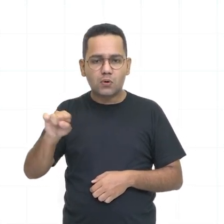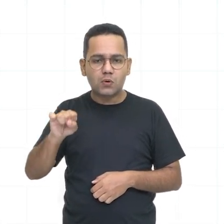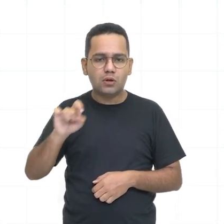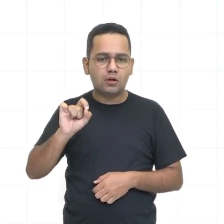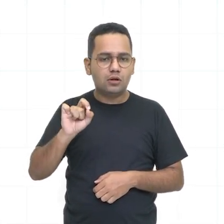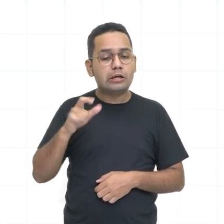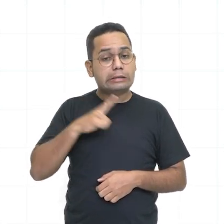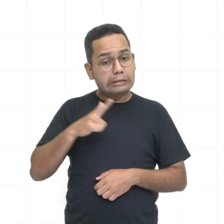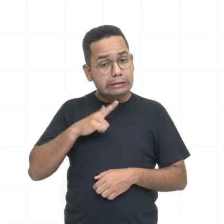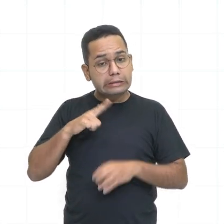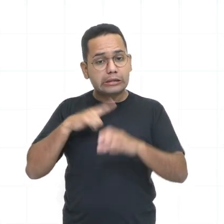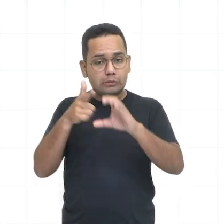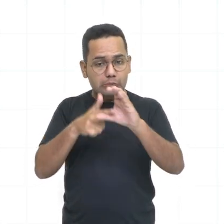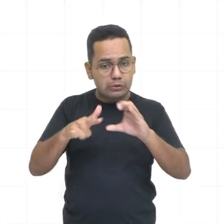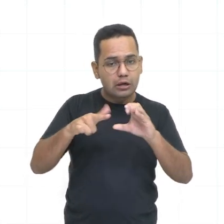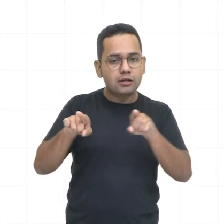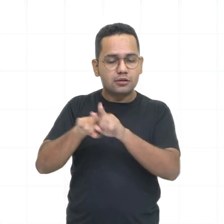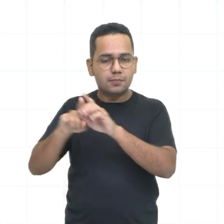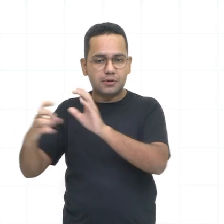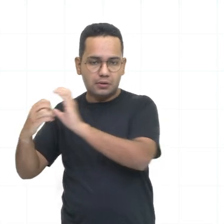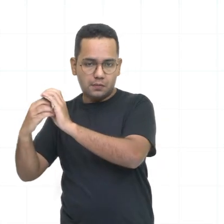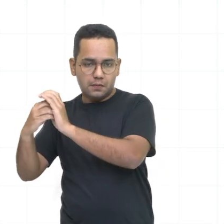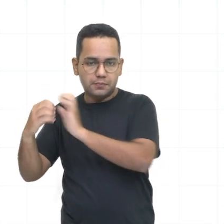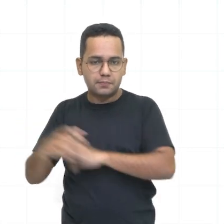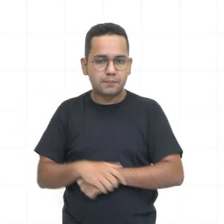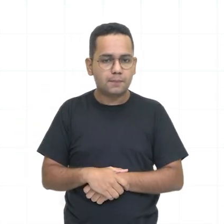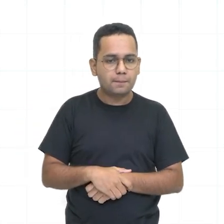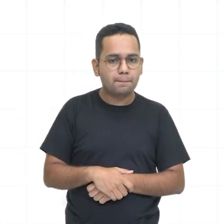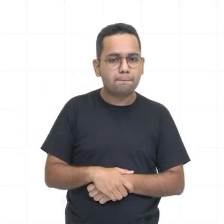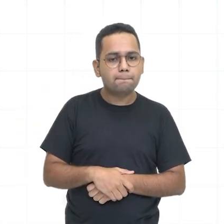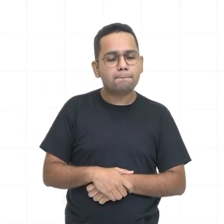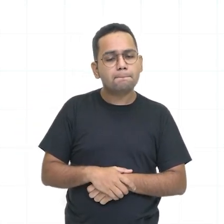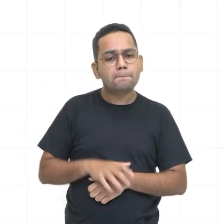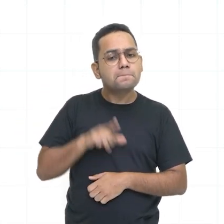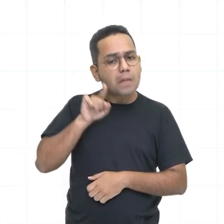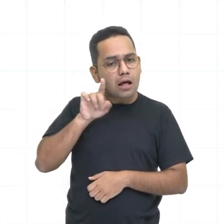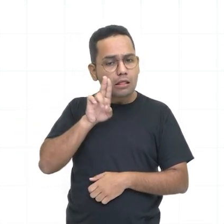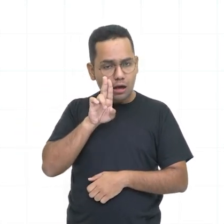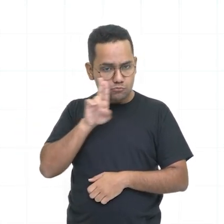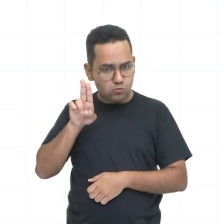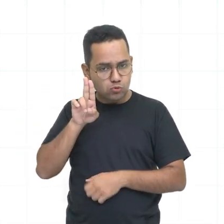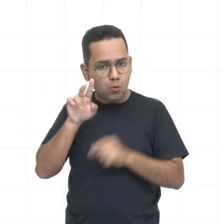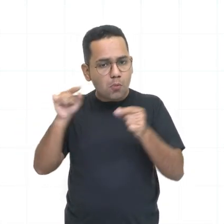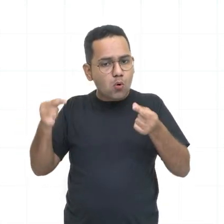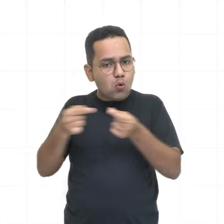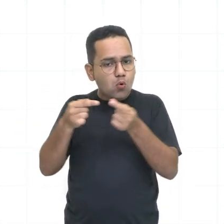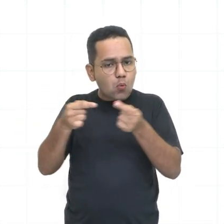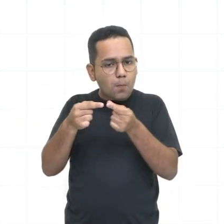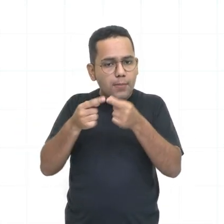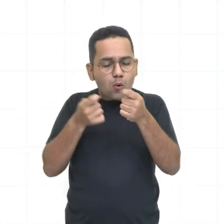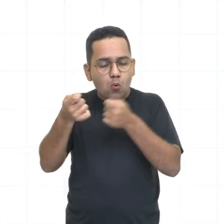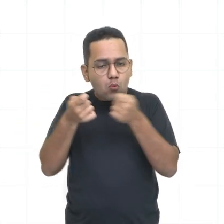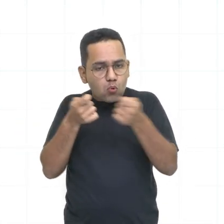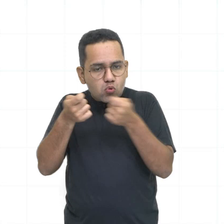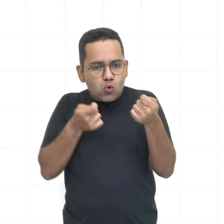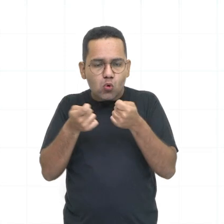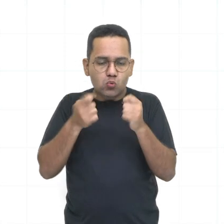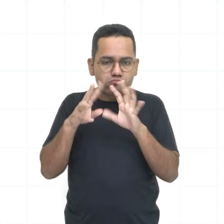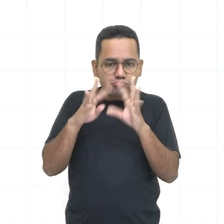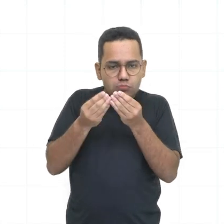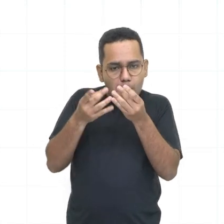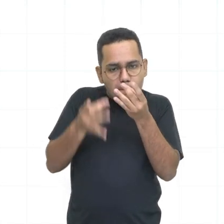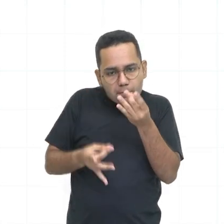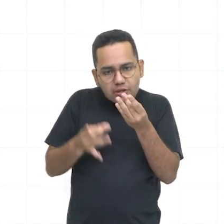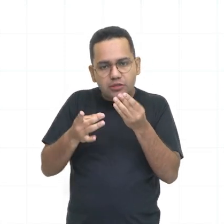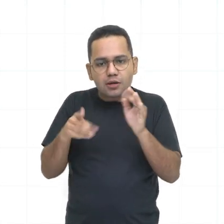células procarióticas e eucarióticas. São responsáveis por produzir ou sintetizar proteínas,